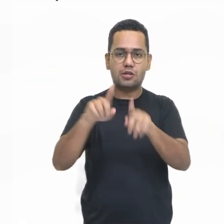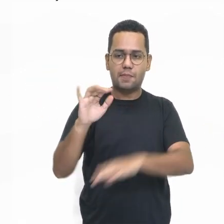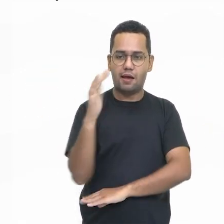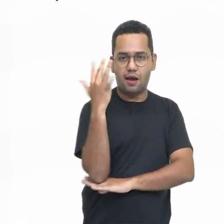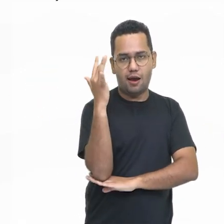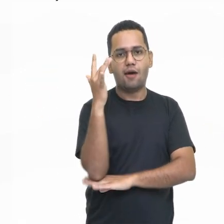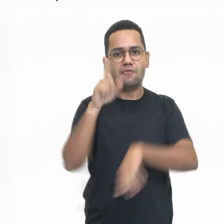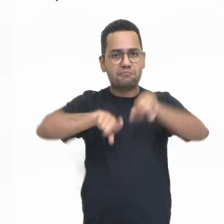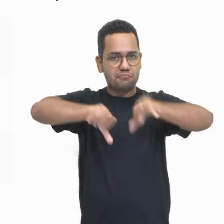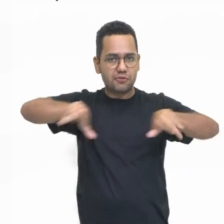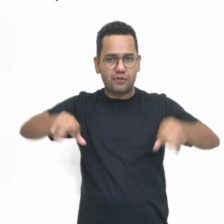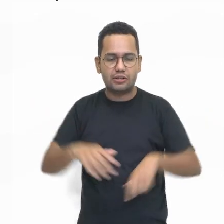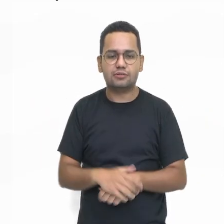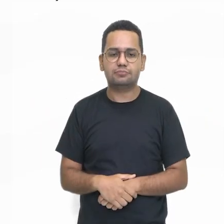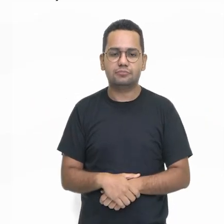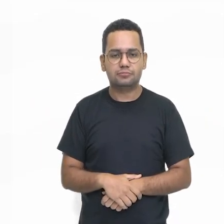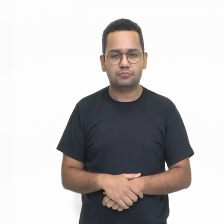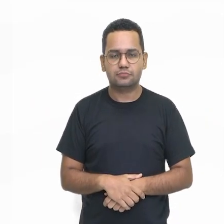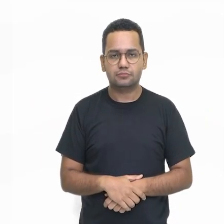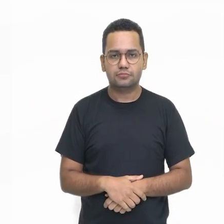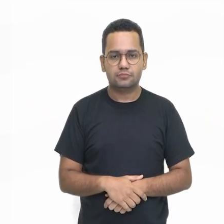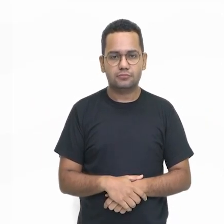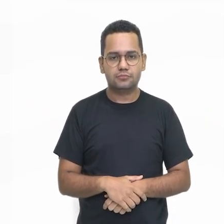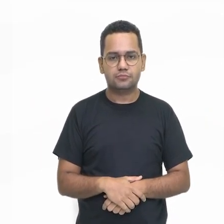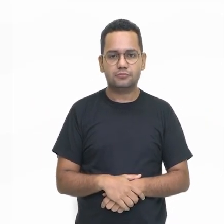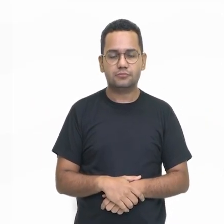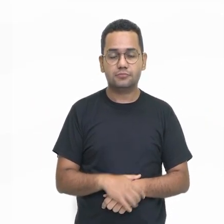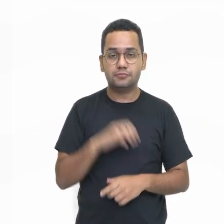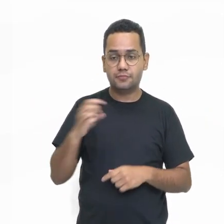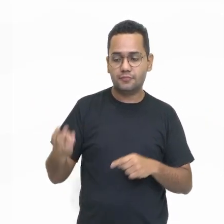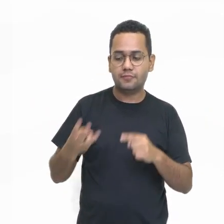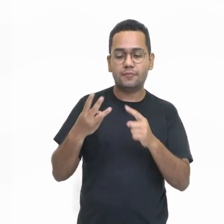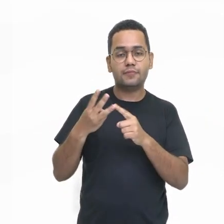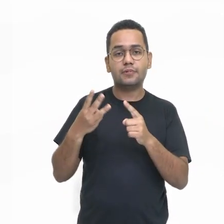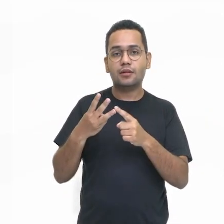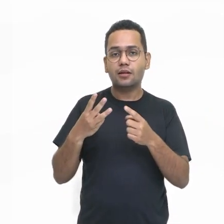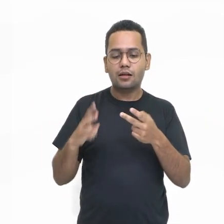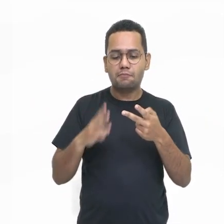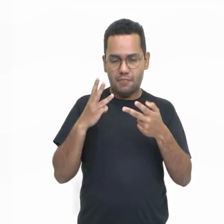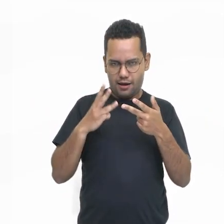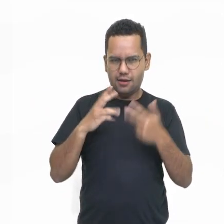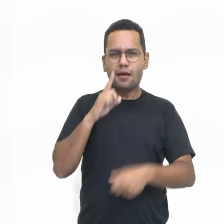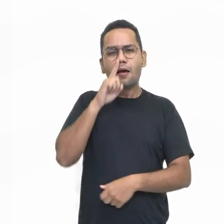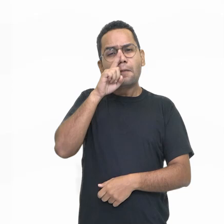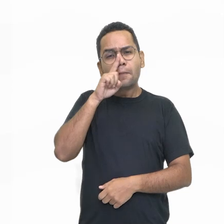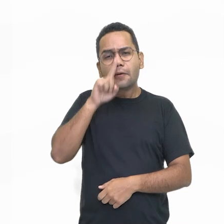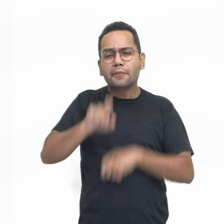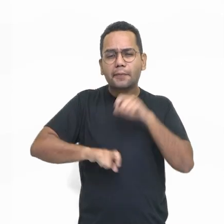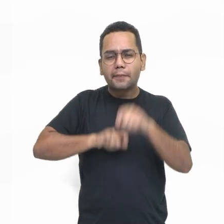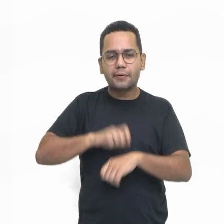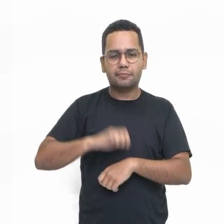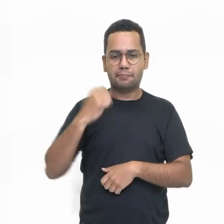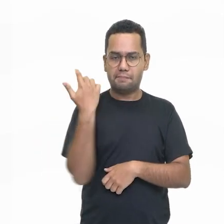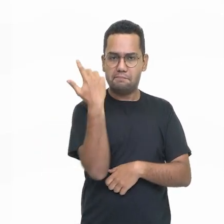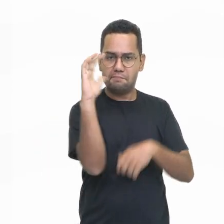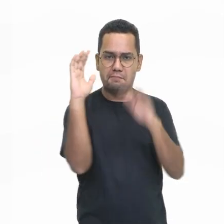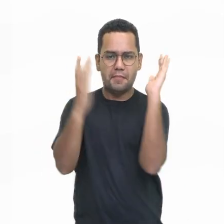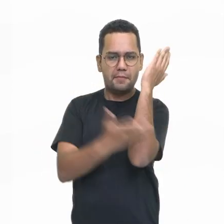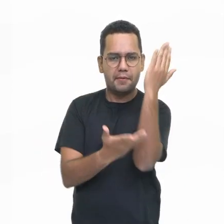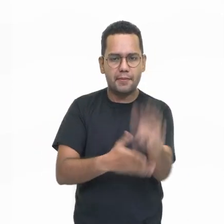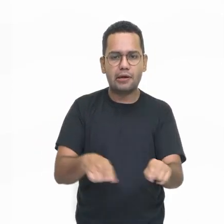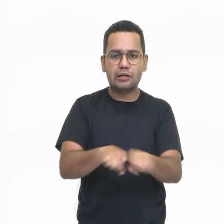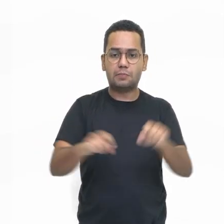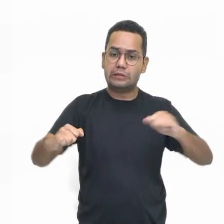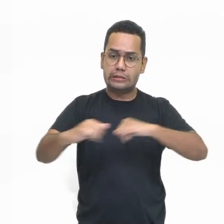são características dessa vegetação. E as ameaças, né? Temos aí o desmatamento, a